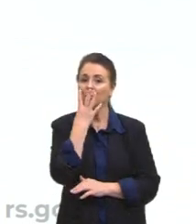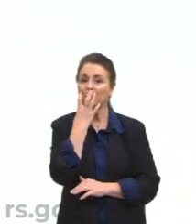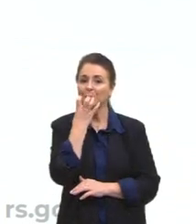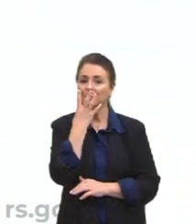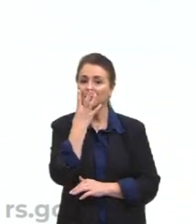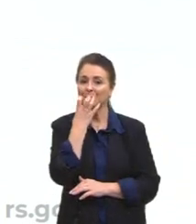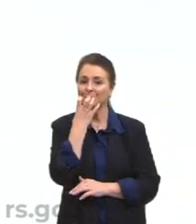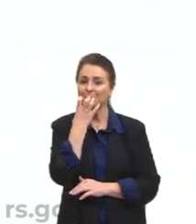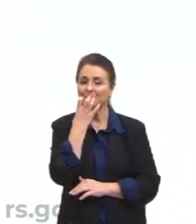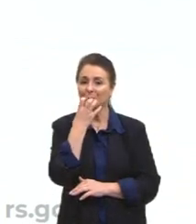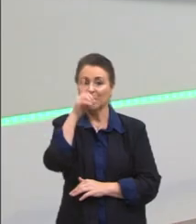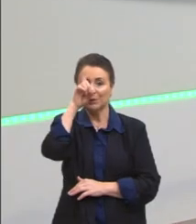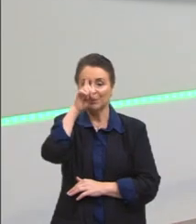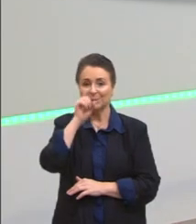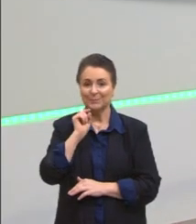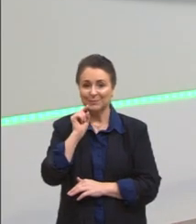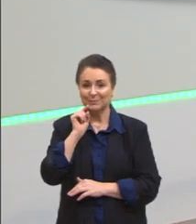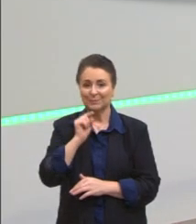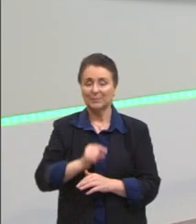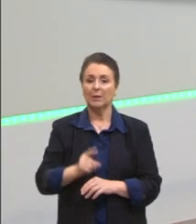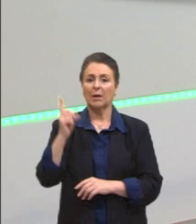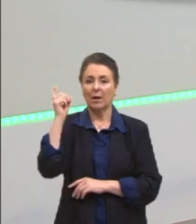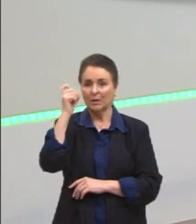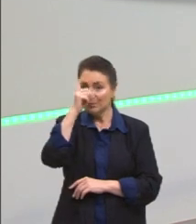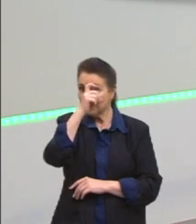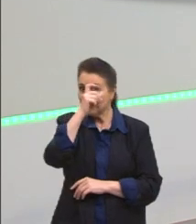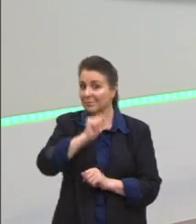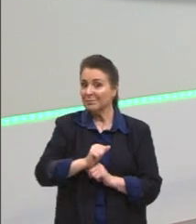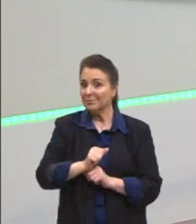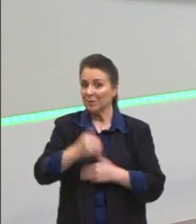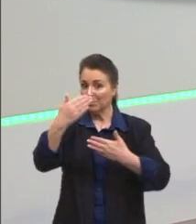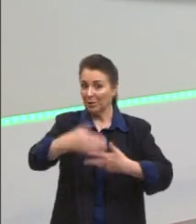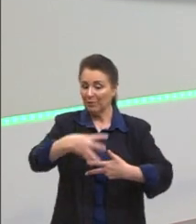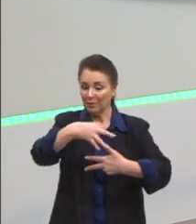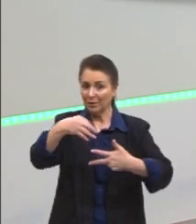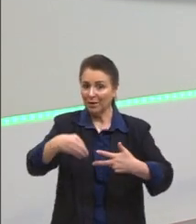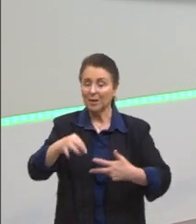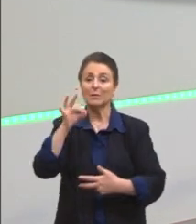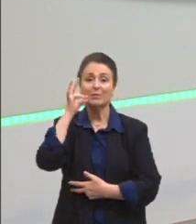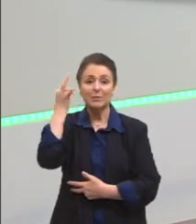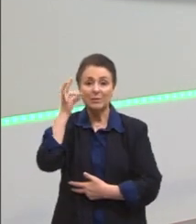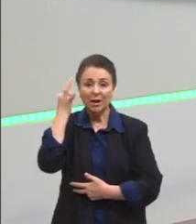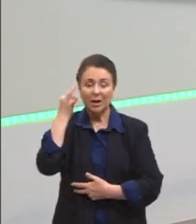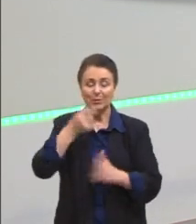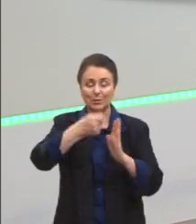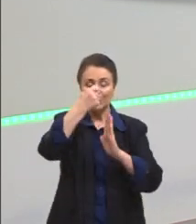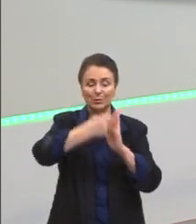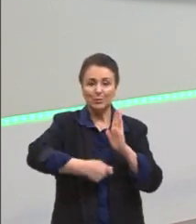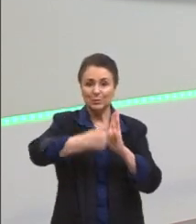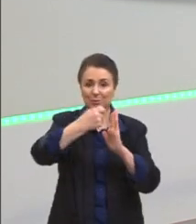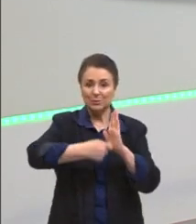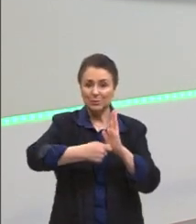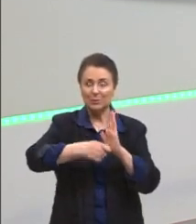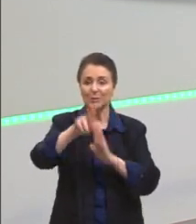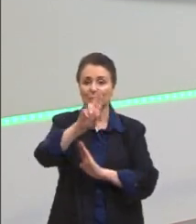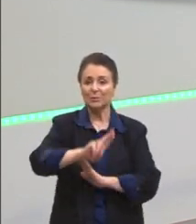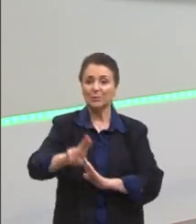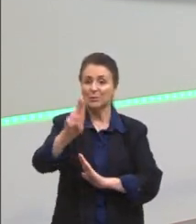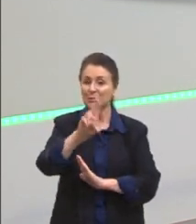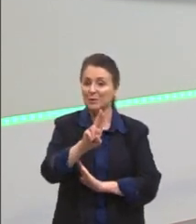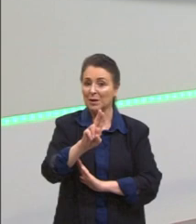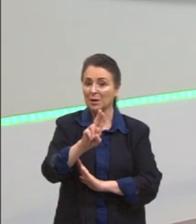as coisas difíceis aí vem a questão da prova do Enem os vestibulares os concursos vamos lá não podemos